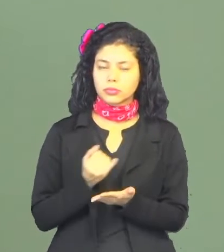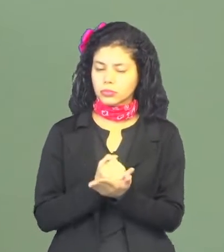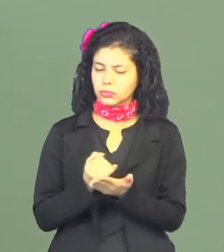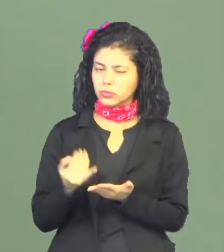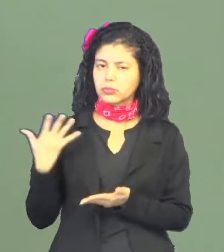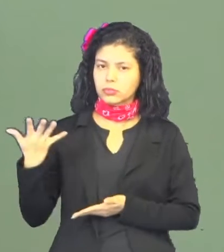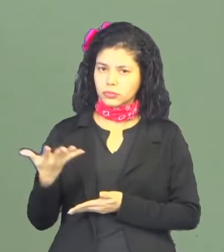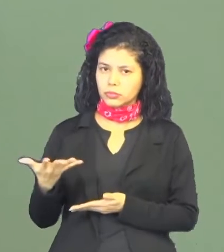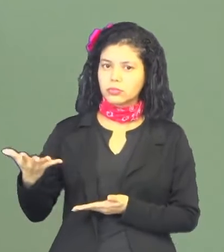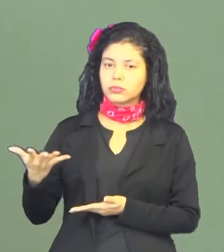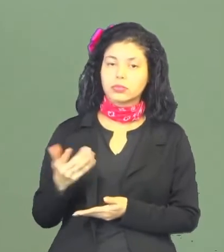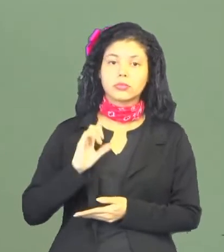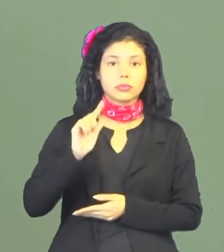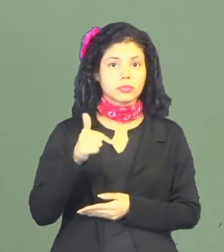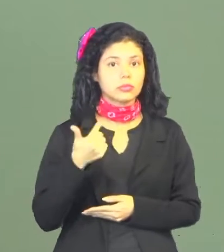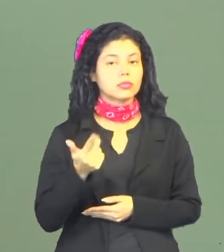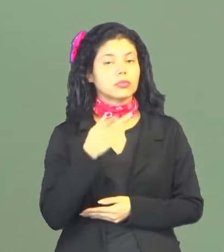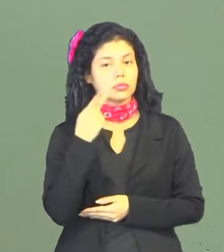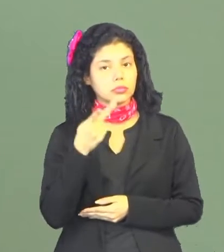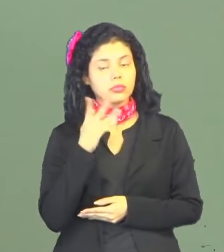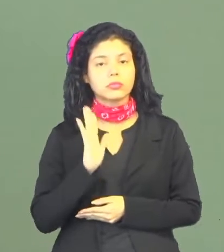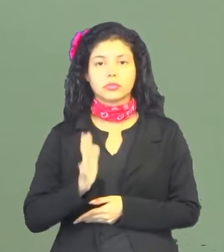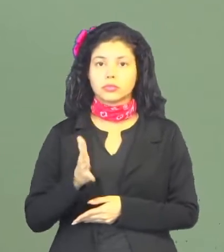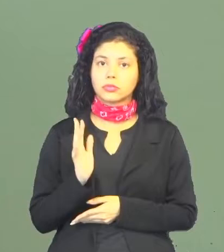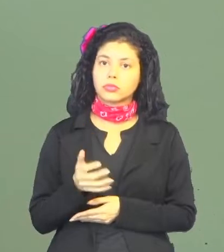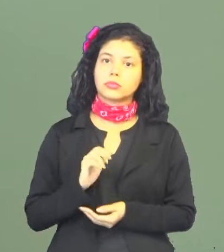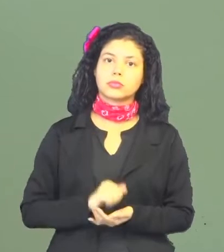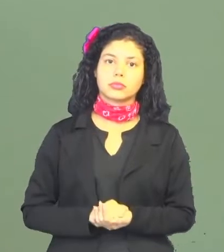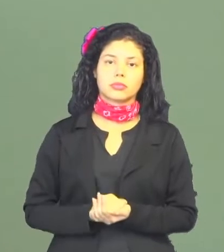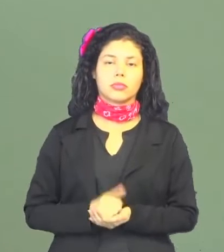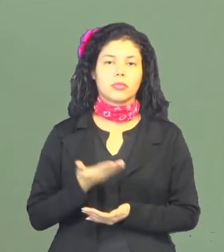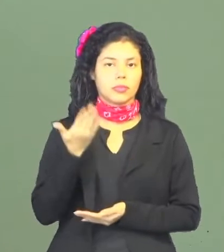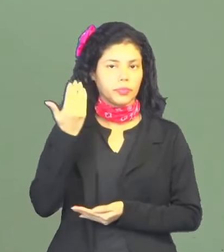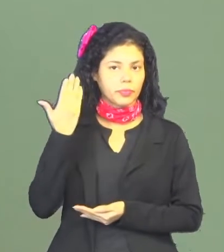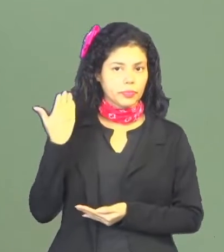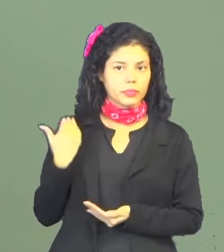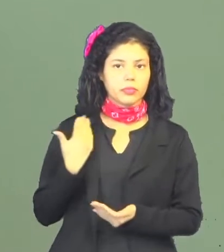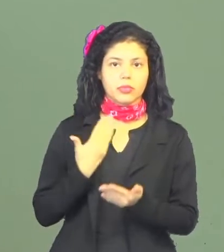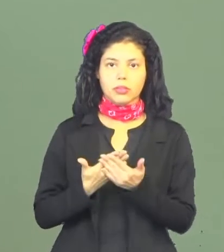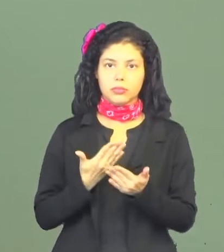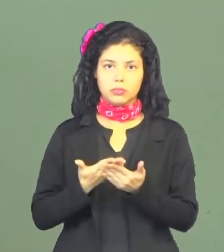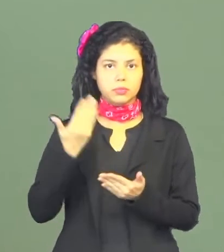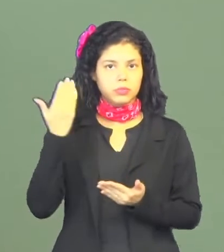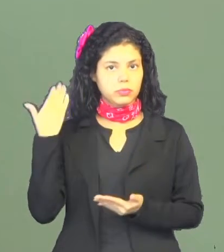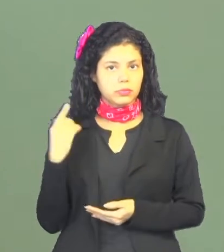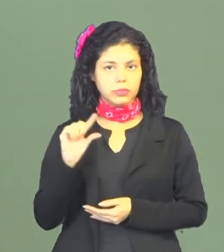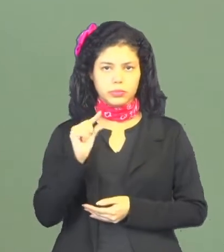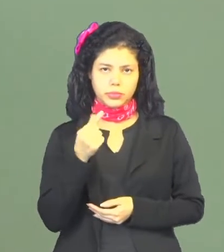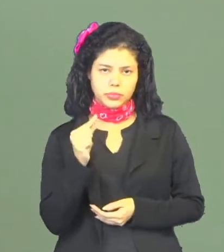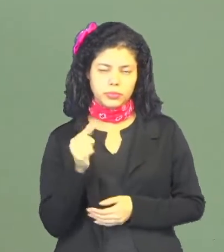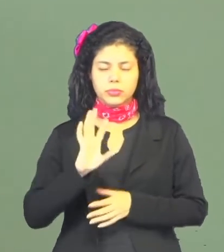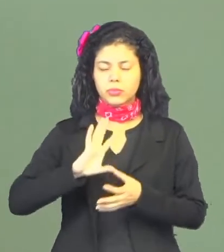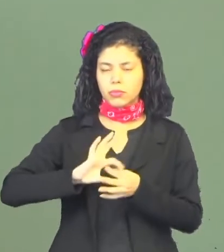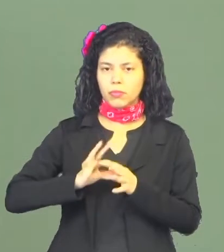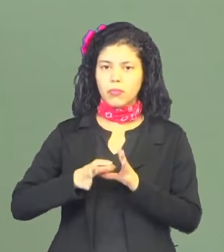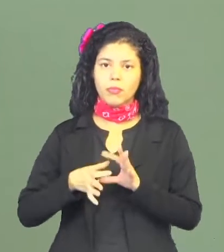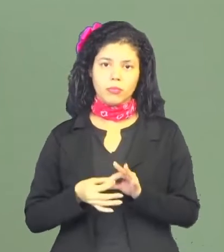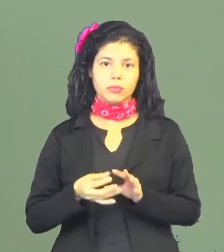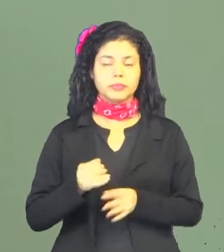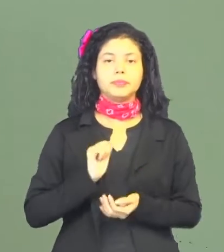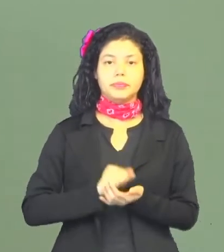introdução básica né após temos falado já em momentos anteriores em aulas anteriores um pouco da contextualização